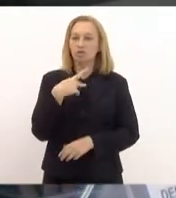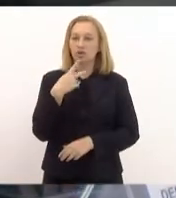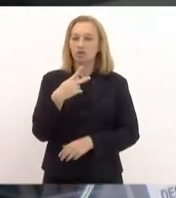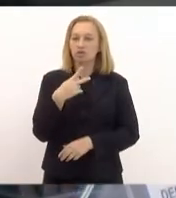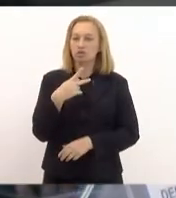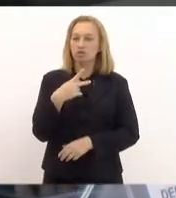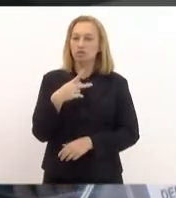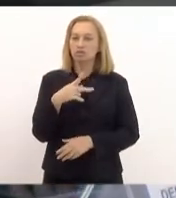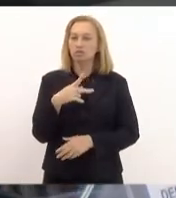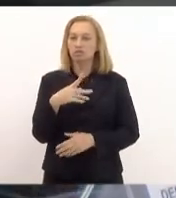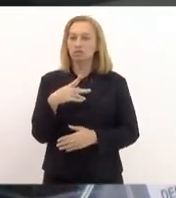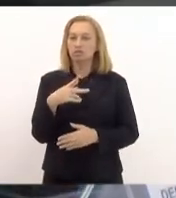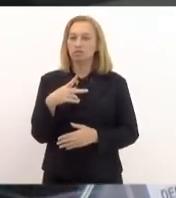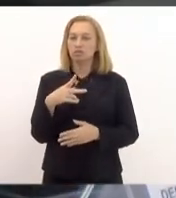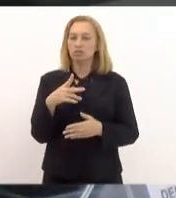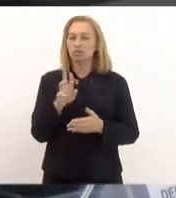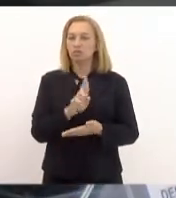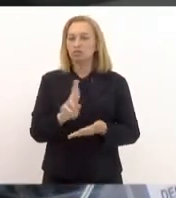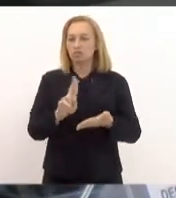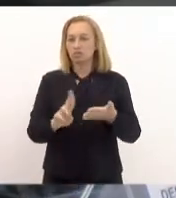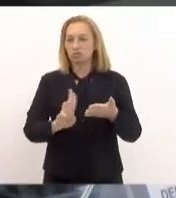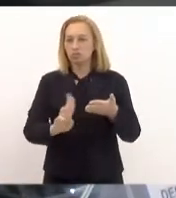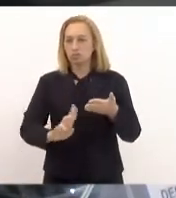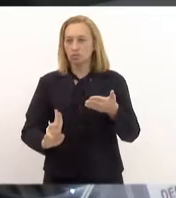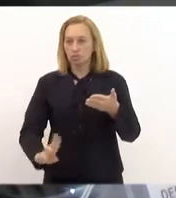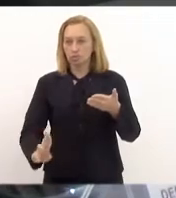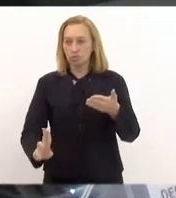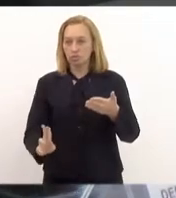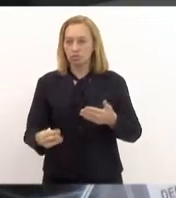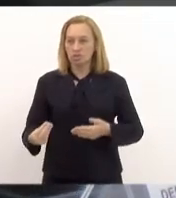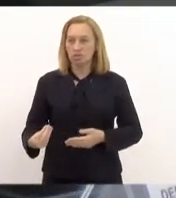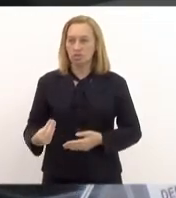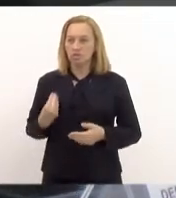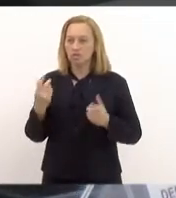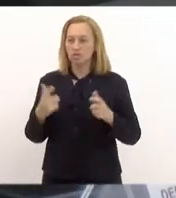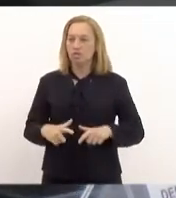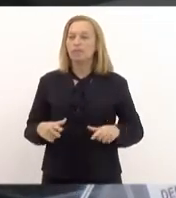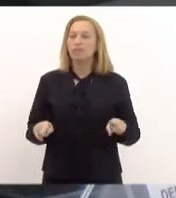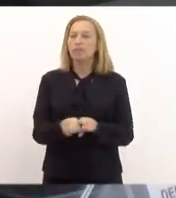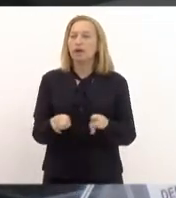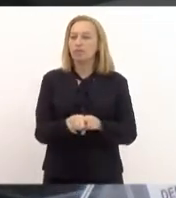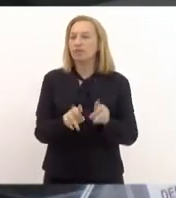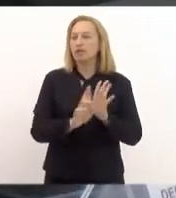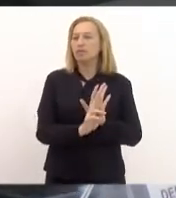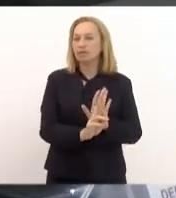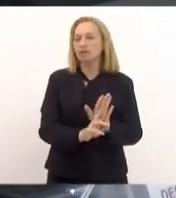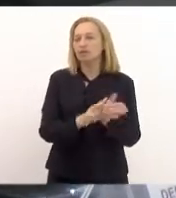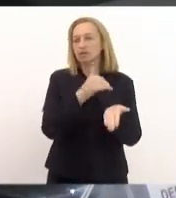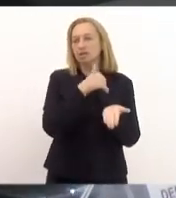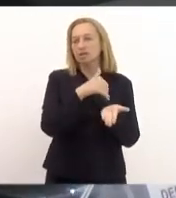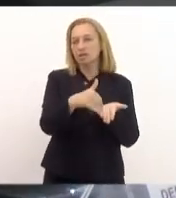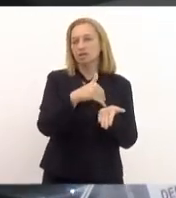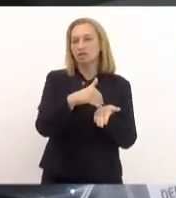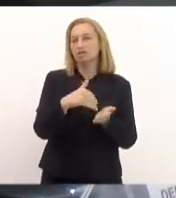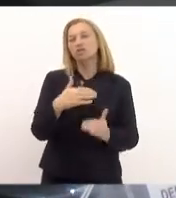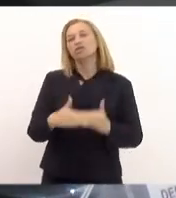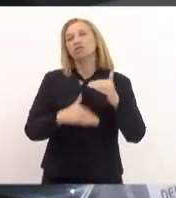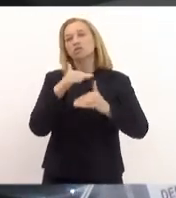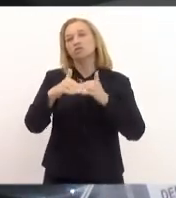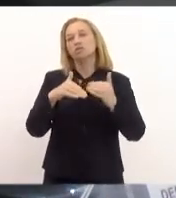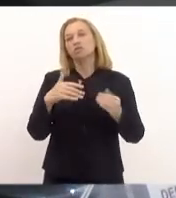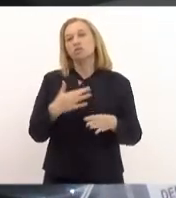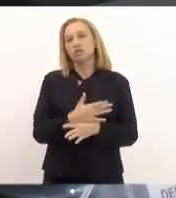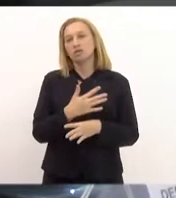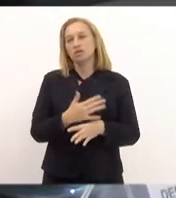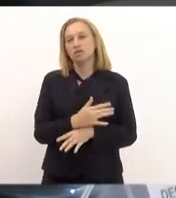fazendo outros registros. Está representado aqui o secretário de Desenvolvimento Urbano do